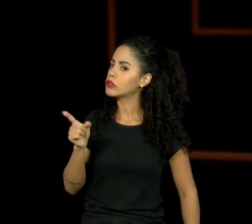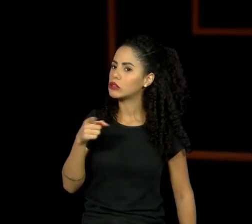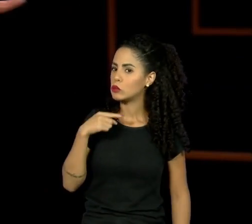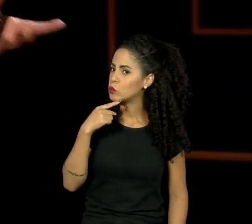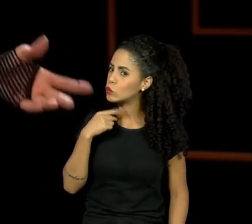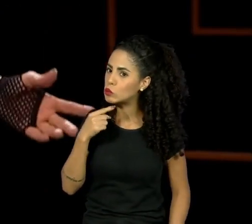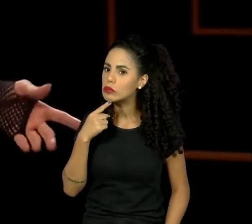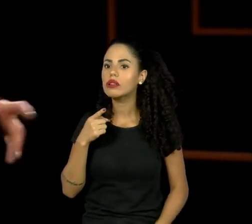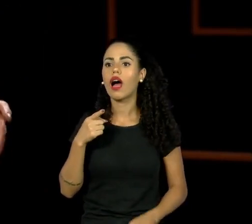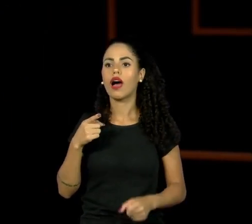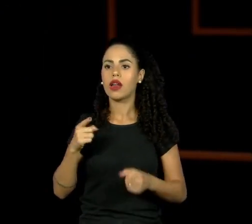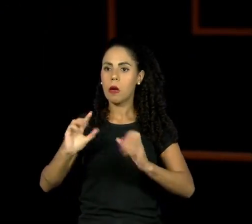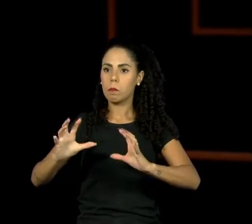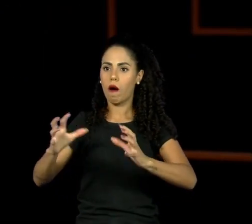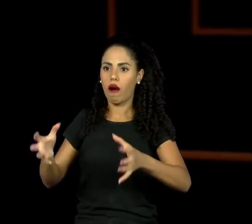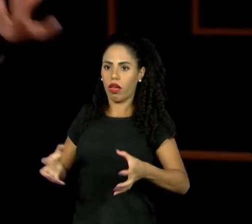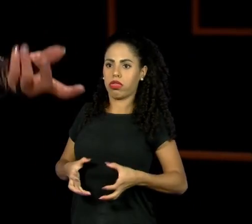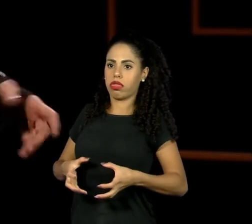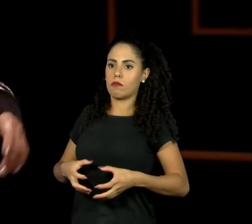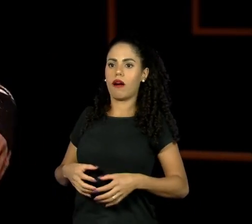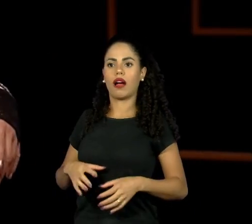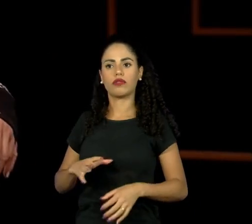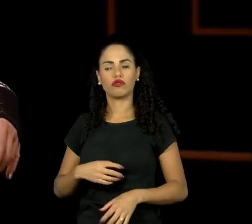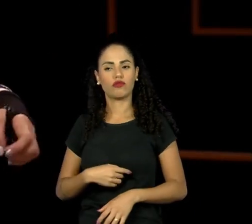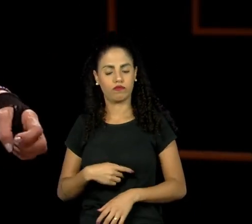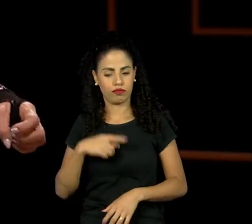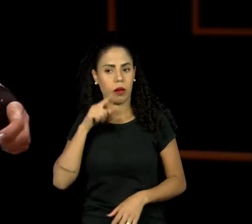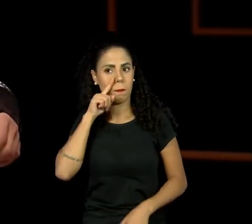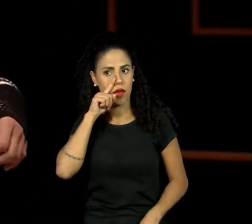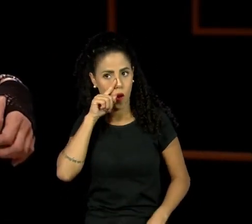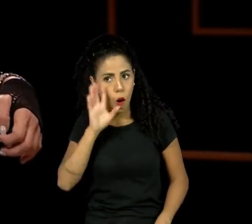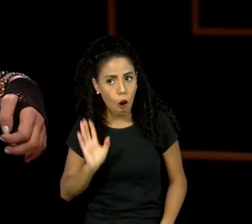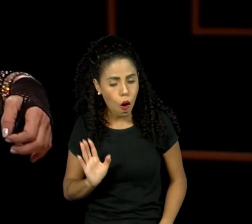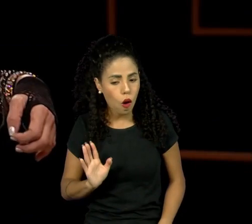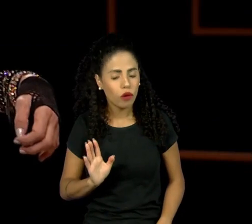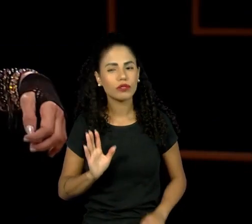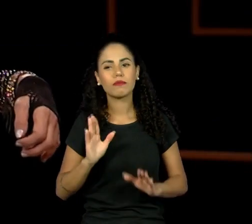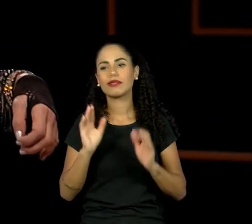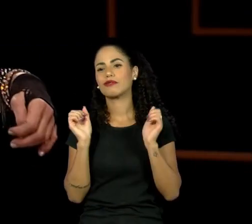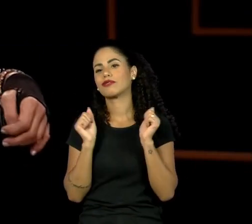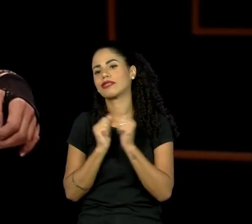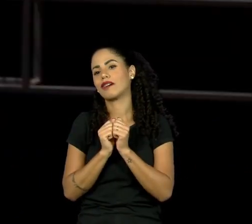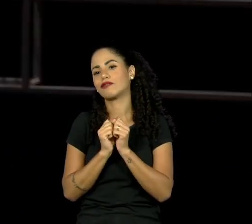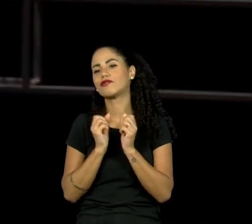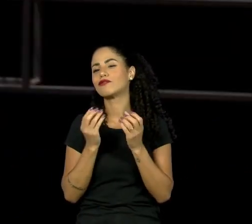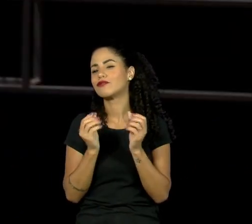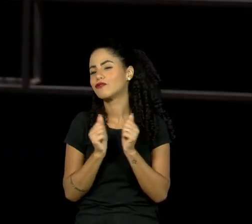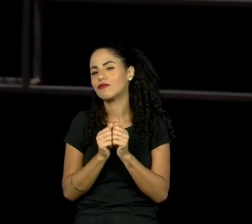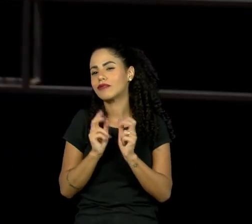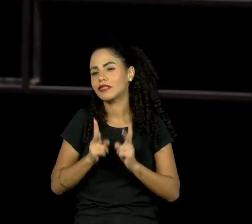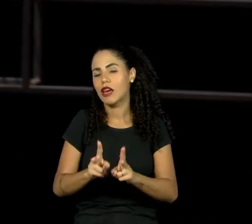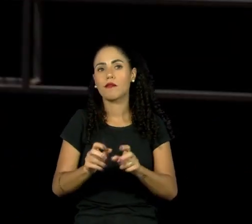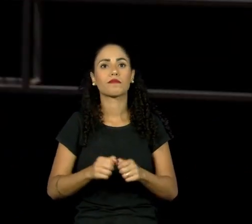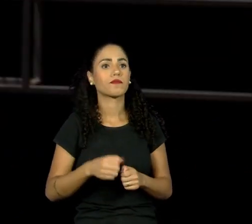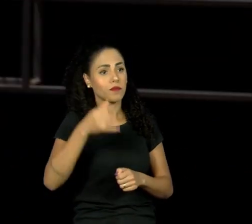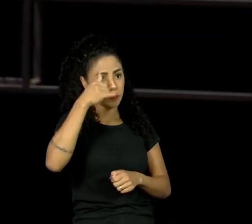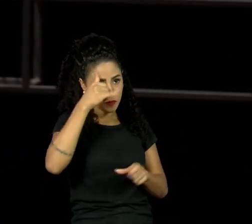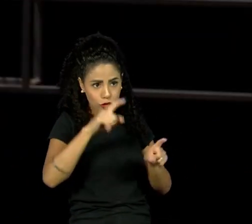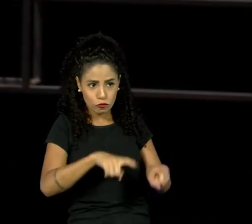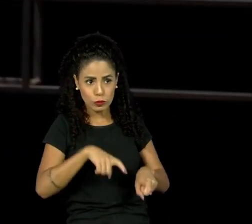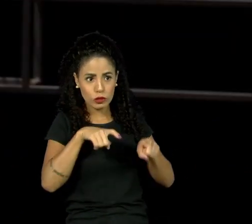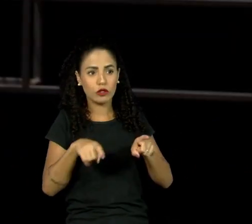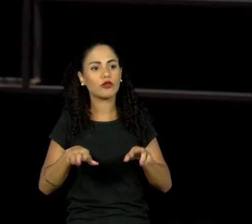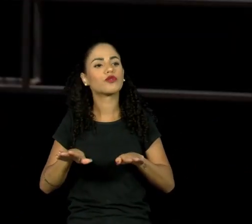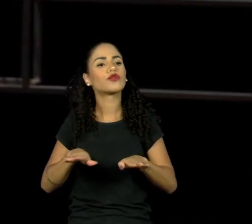daqui a pouco e tal. Mas eu sempre curtindo muito estar no meio dos meninos. O sítio de Jacarepaguá, que foi,